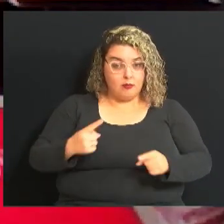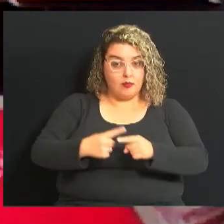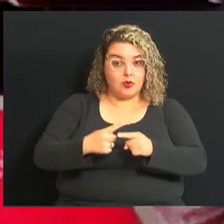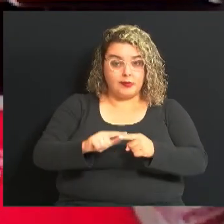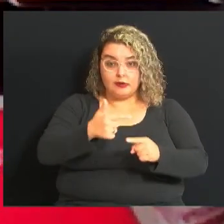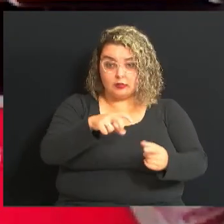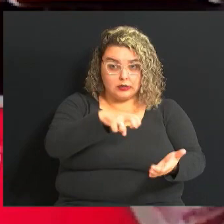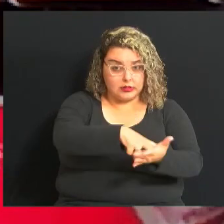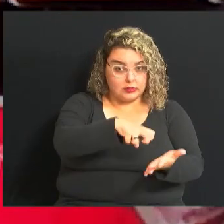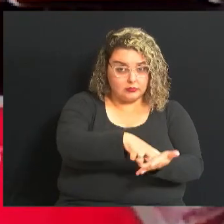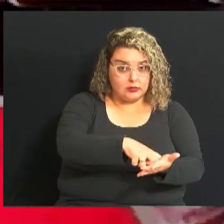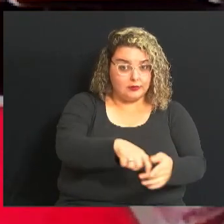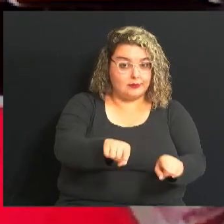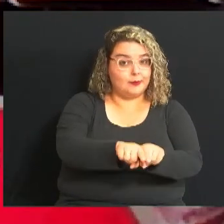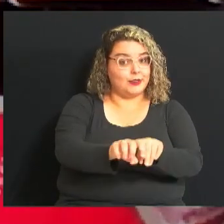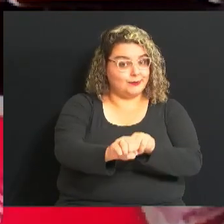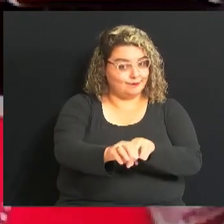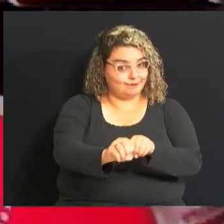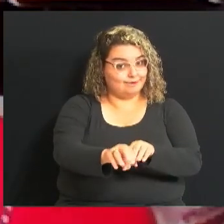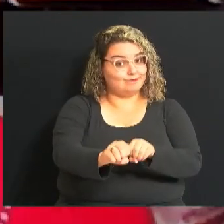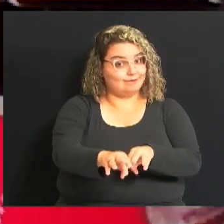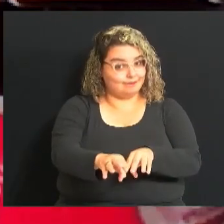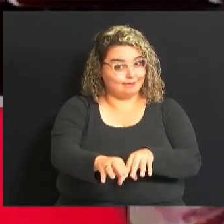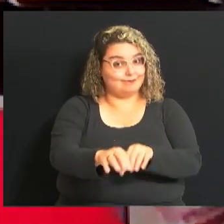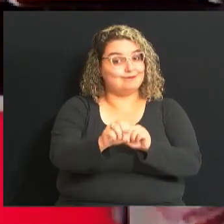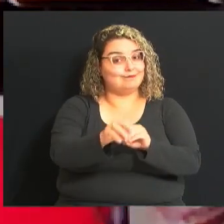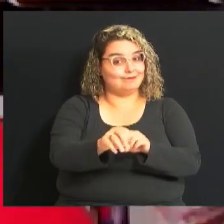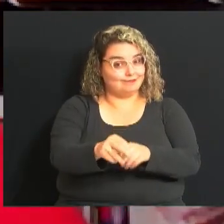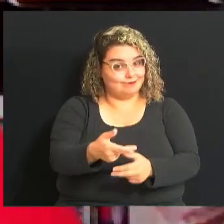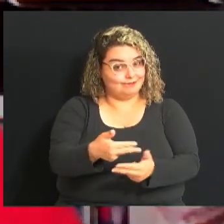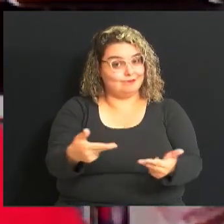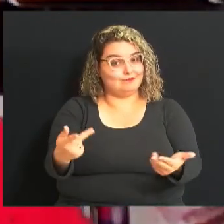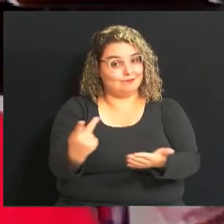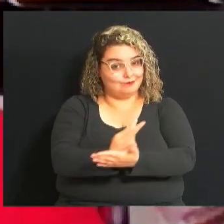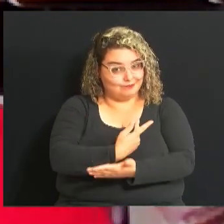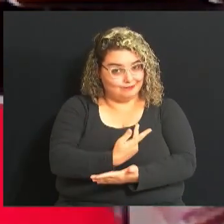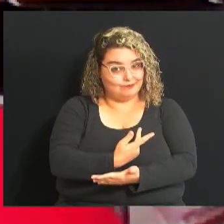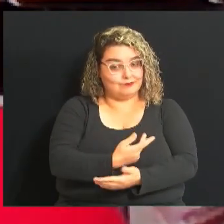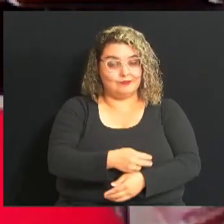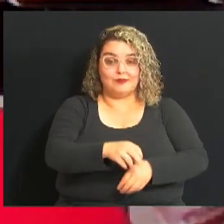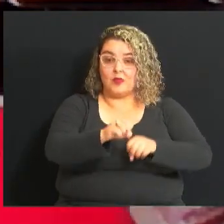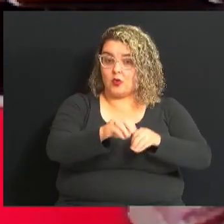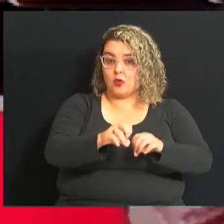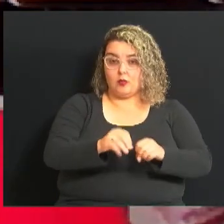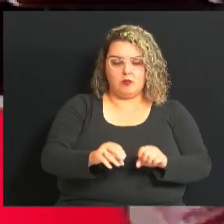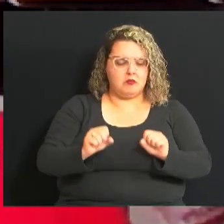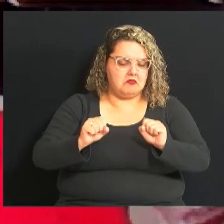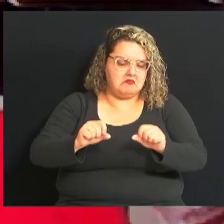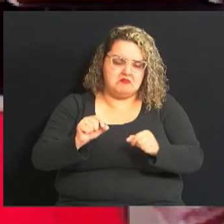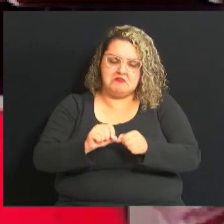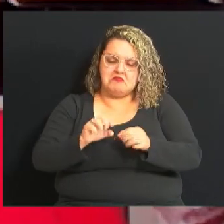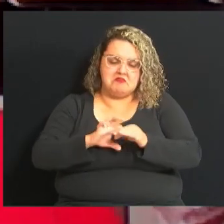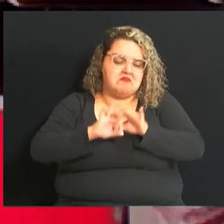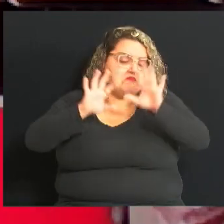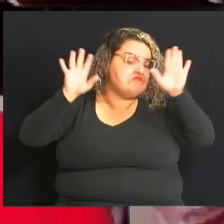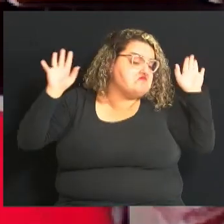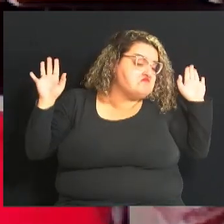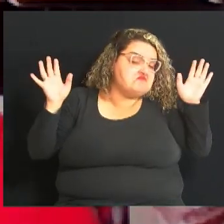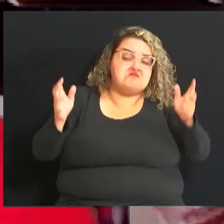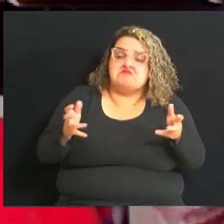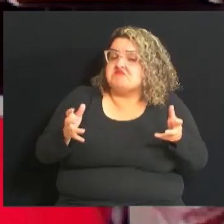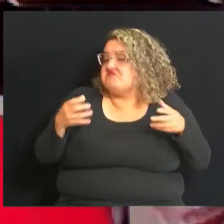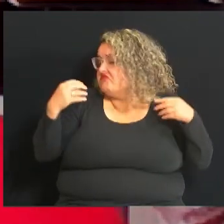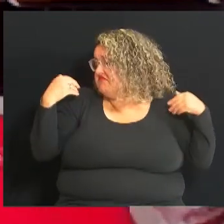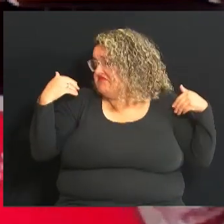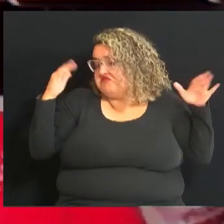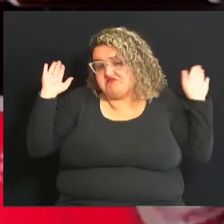também ensina algo errado, ensina que você pode fazer o que você quiser e